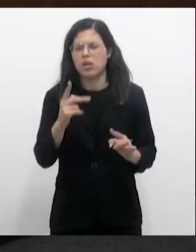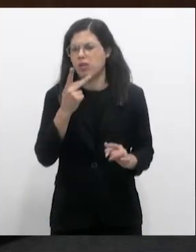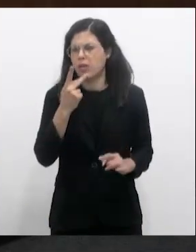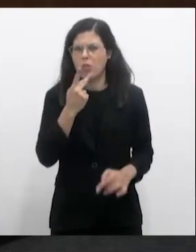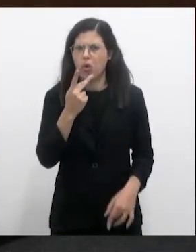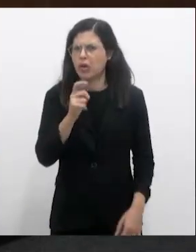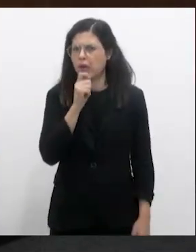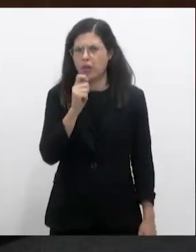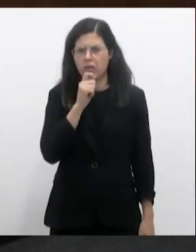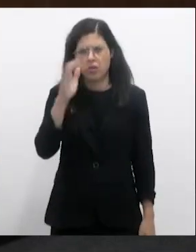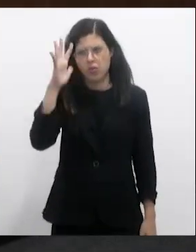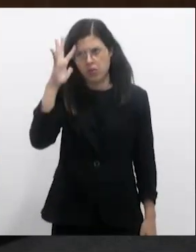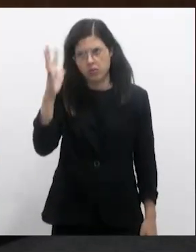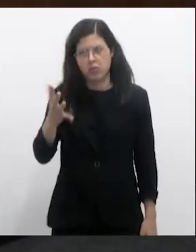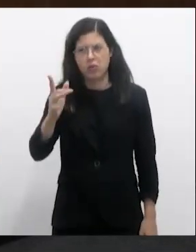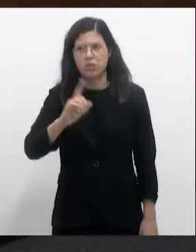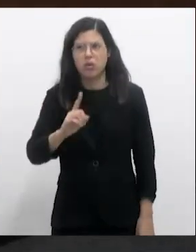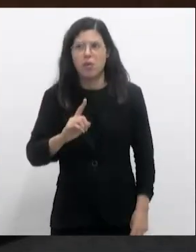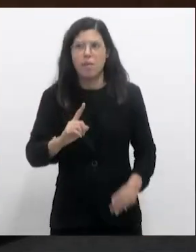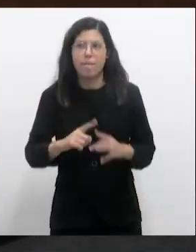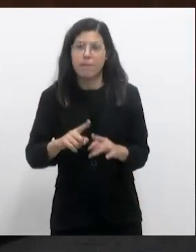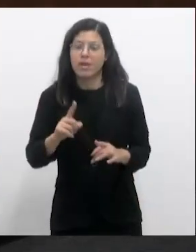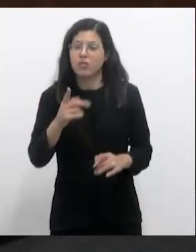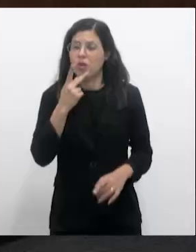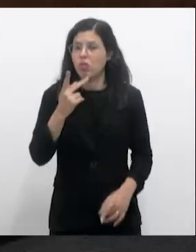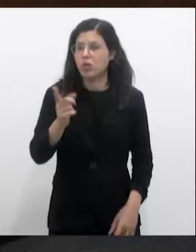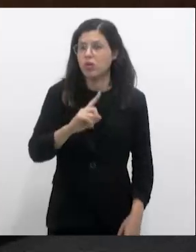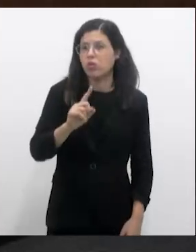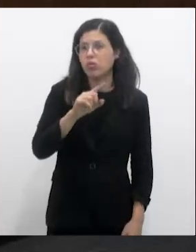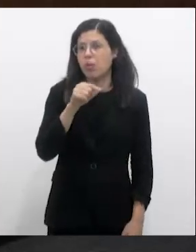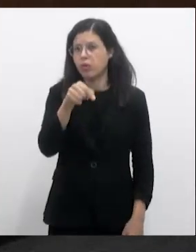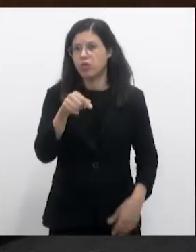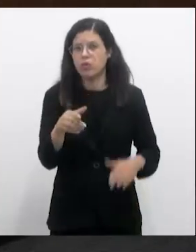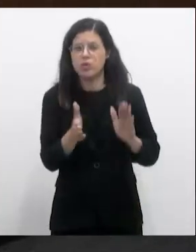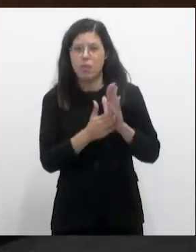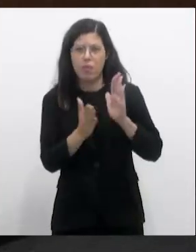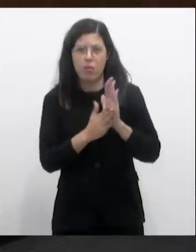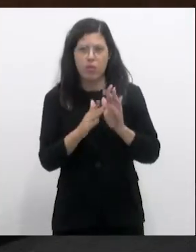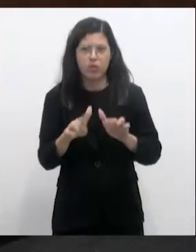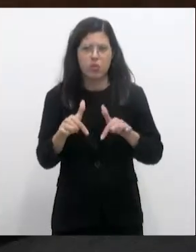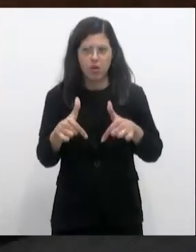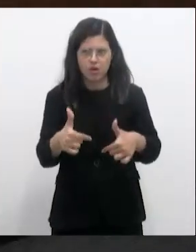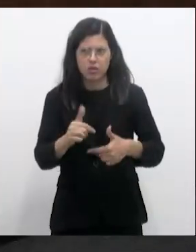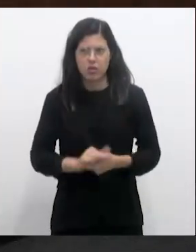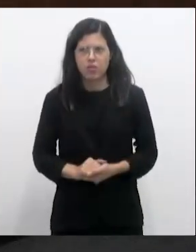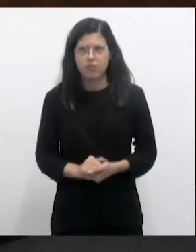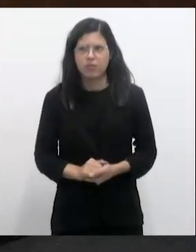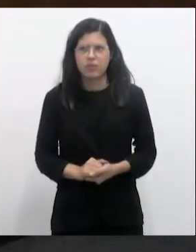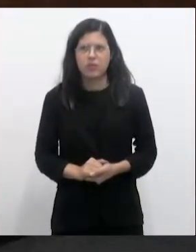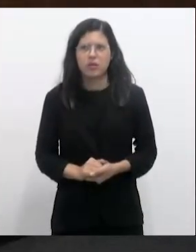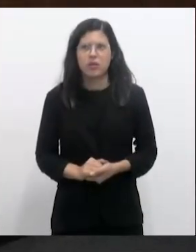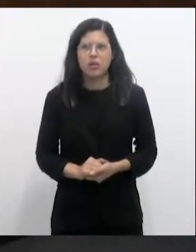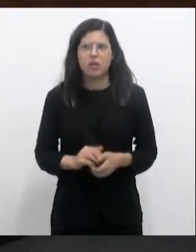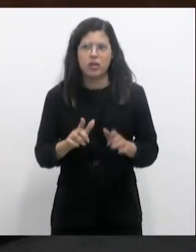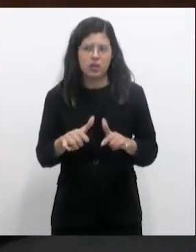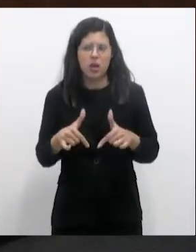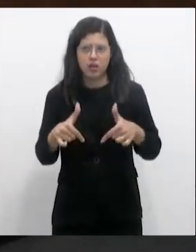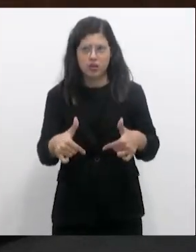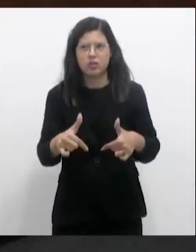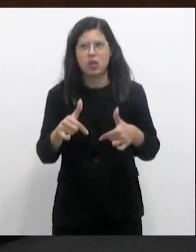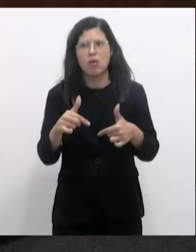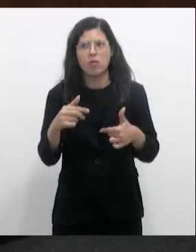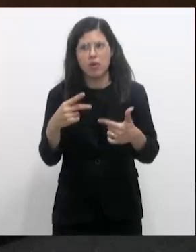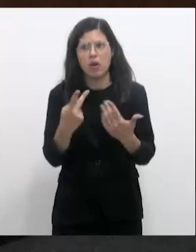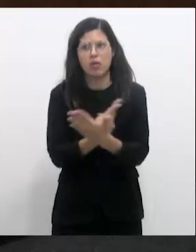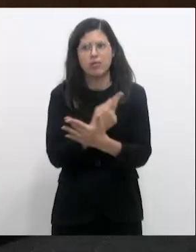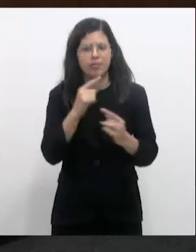ainda não resolveu, mas negou depois que Vossa Excelência propôs uma ação. E acho que essa ação vai causar uma